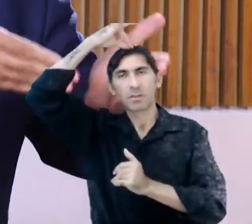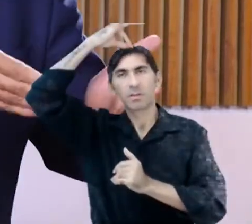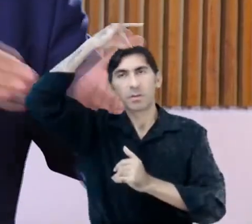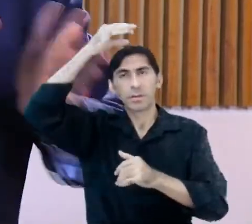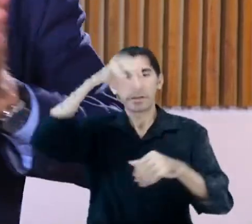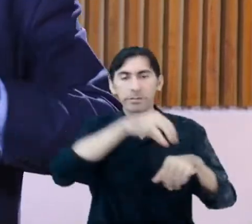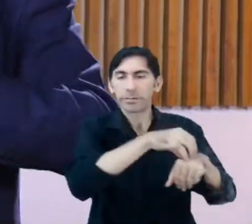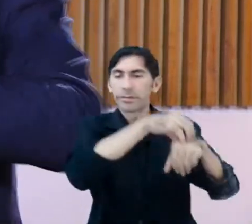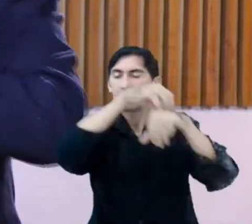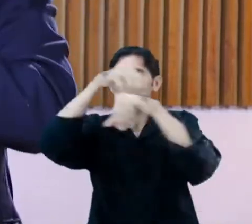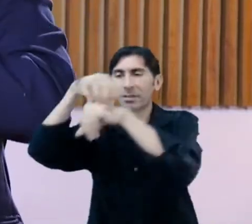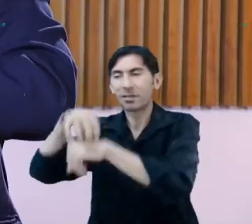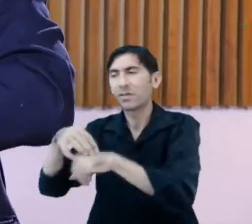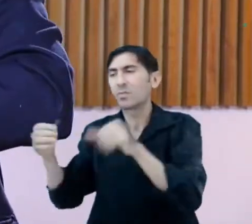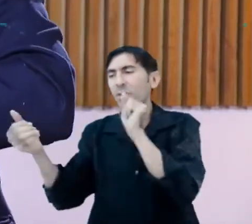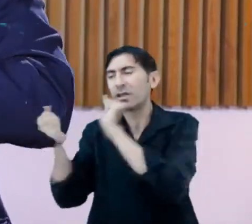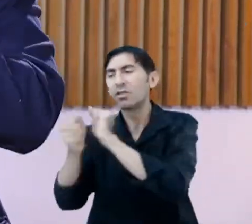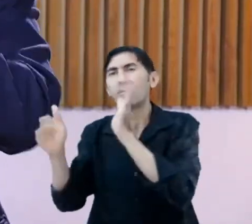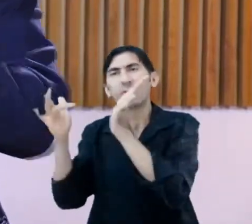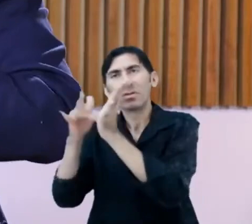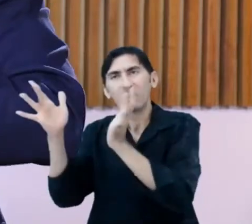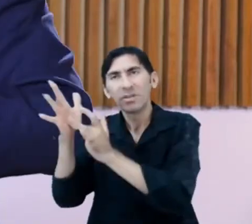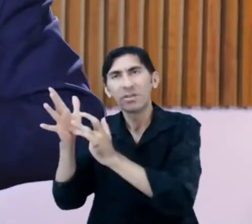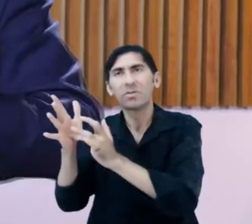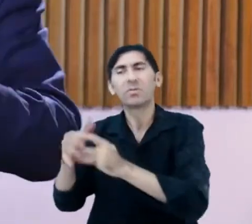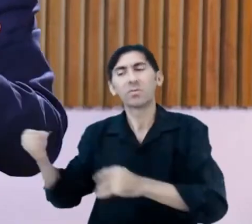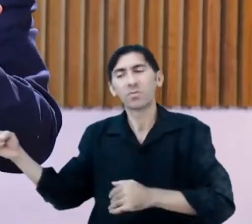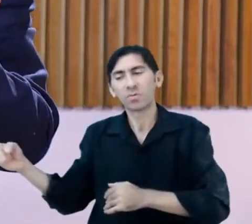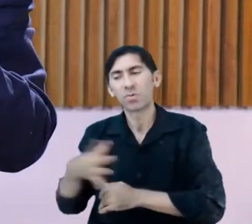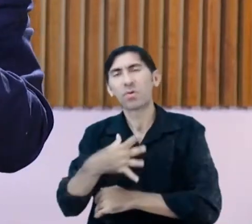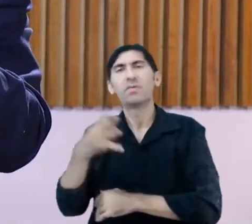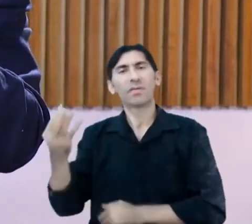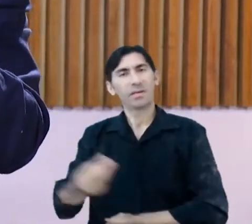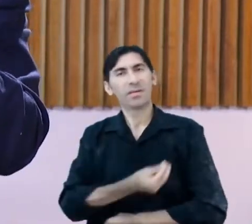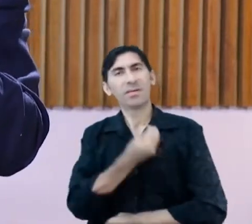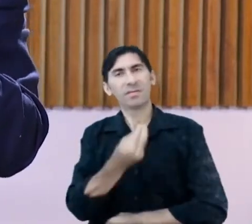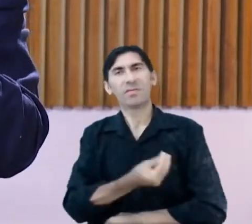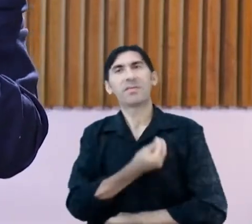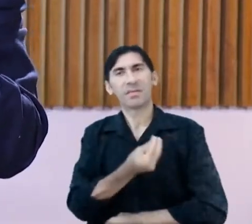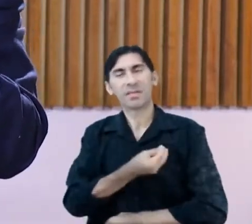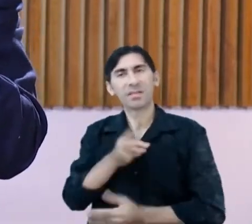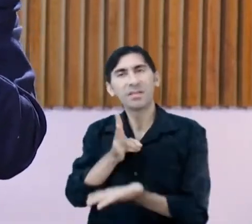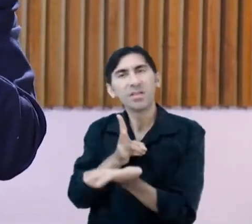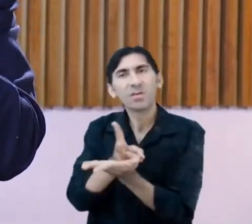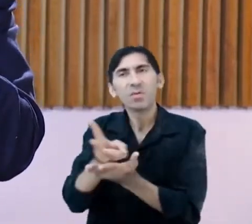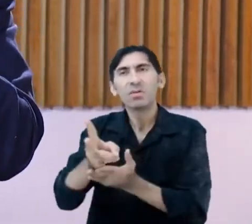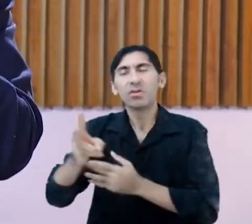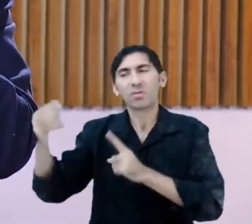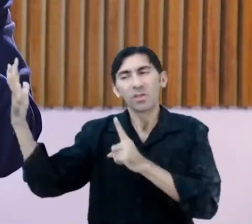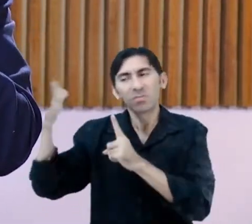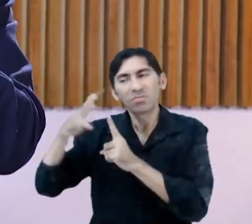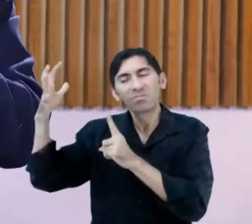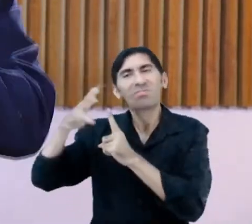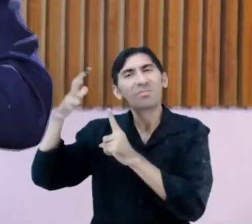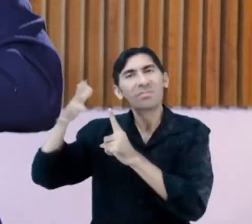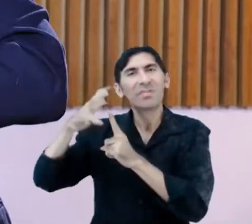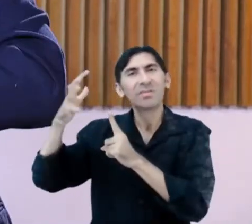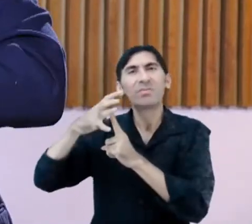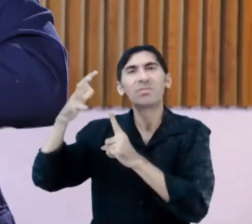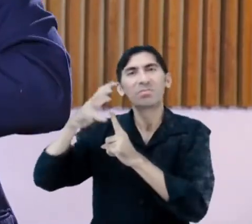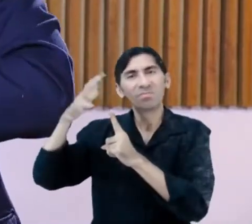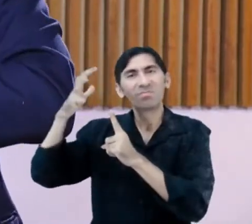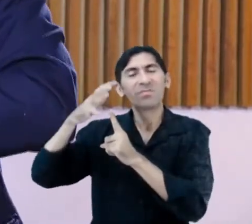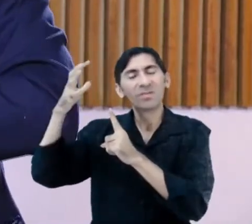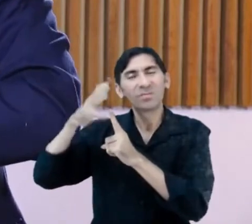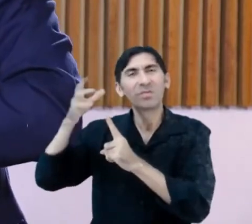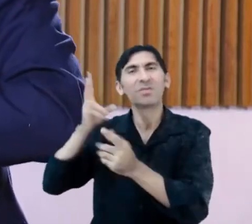cruz para arrependimento, leva-nos ao novo nascimento e continua trabalhando em nós aquele